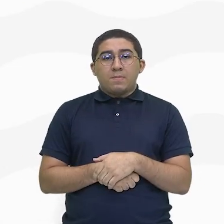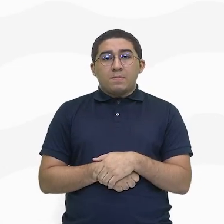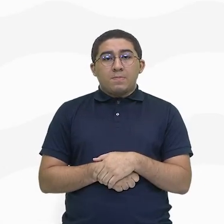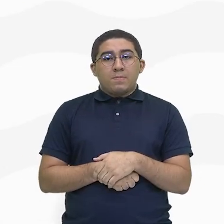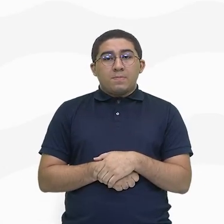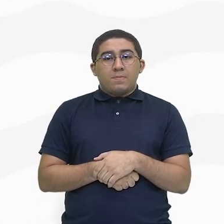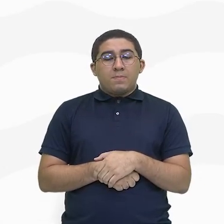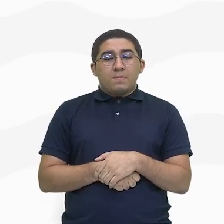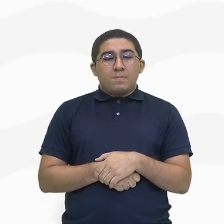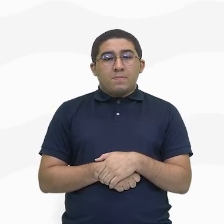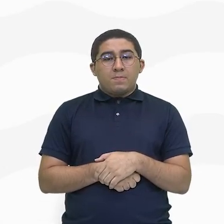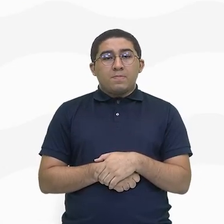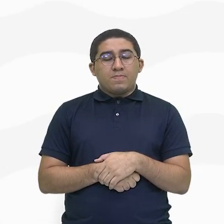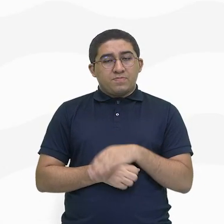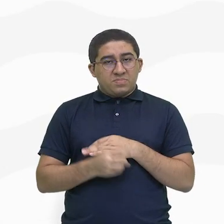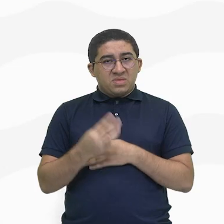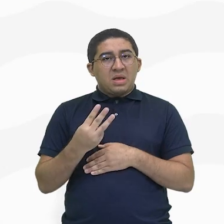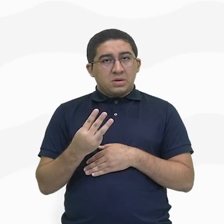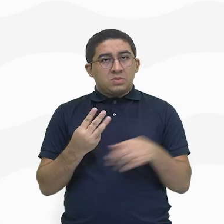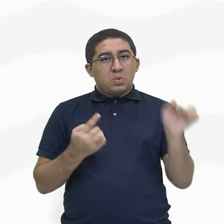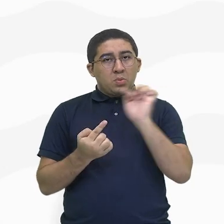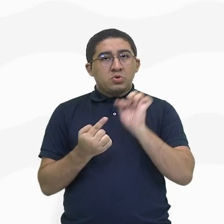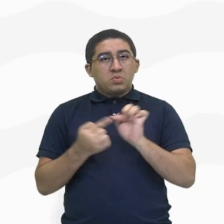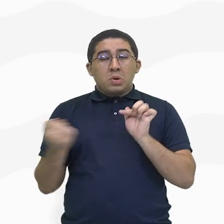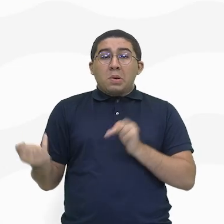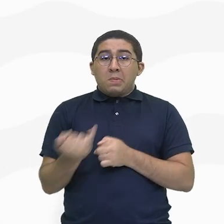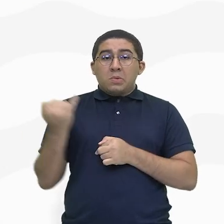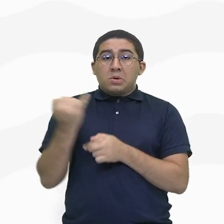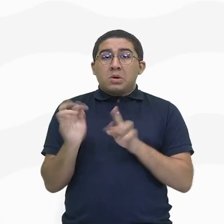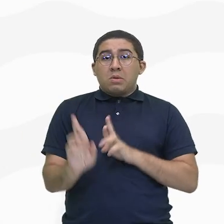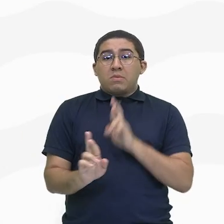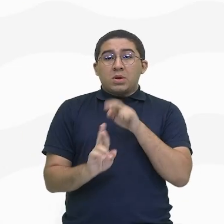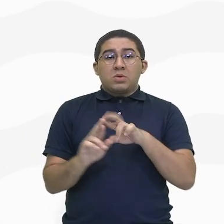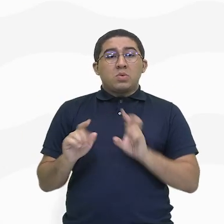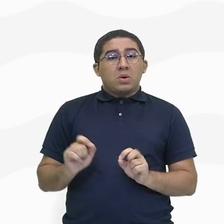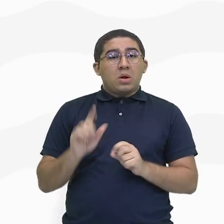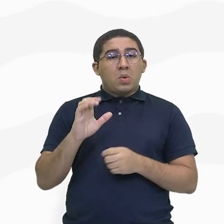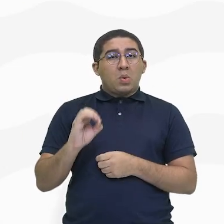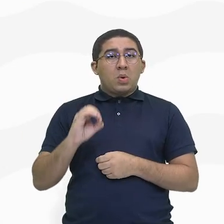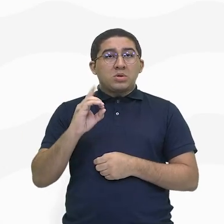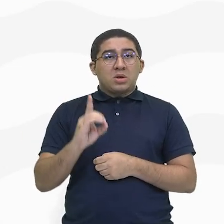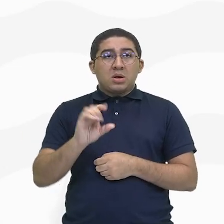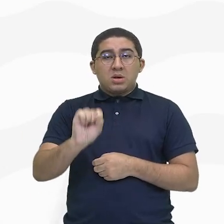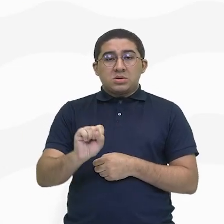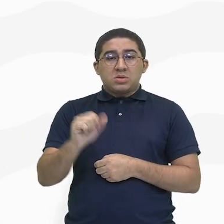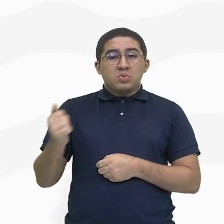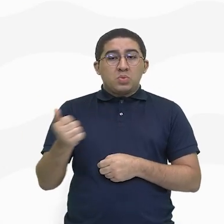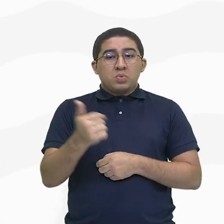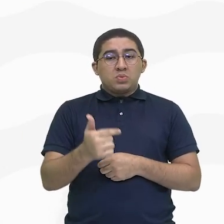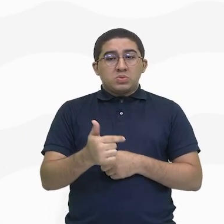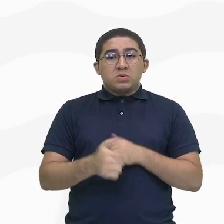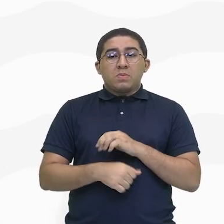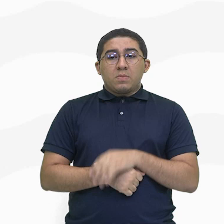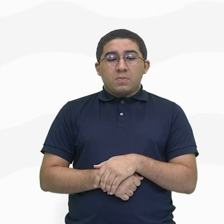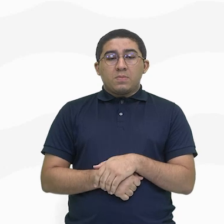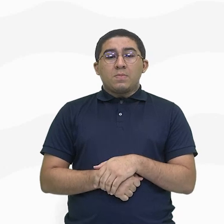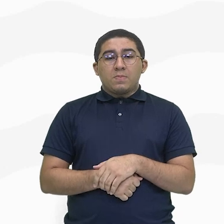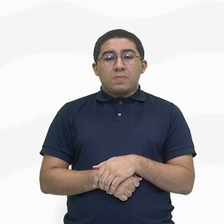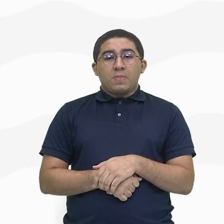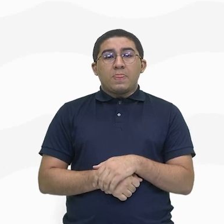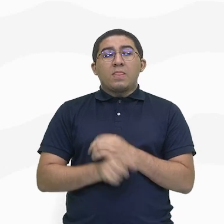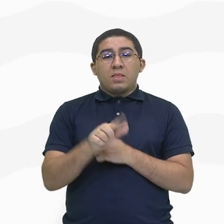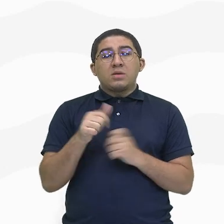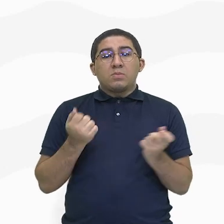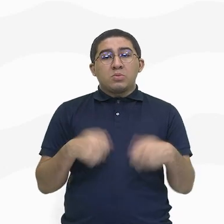tá? Mais 3 metas muito importantes aí, relacionadas aí com a ODS 12, né? Dessa parte aí